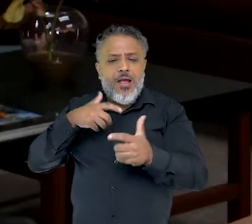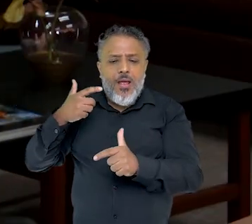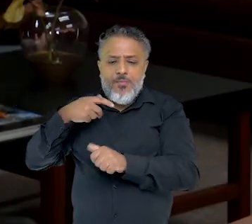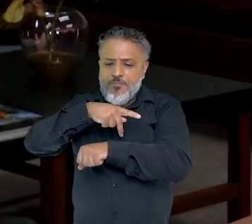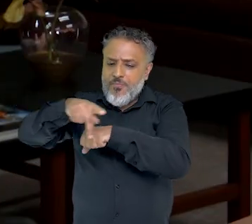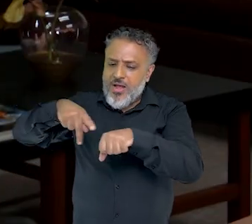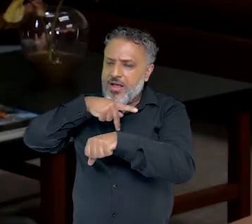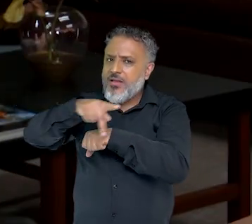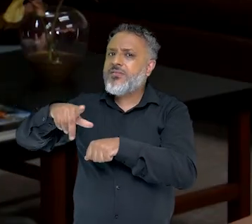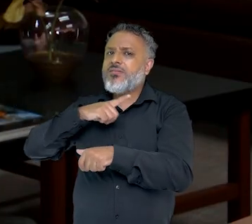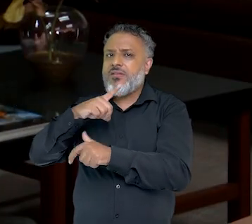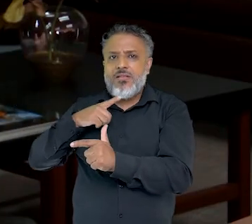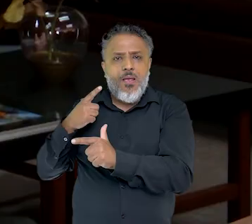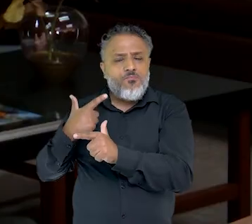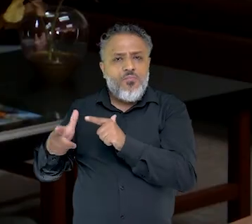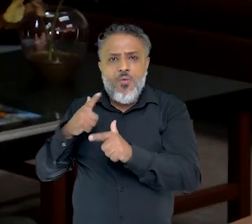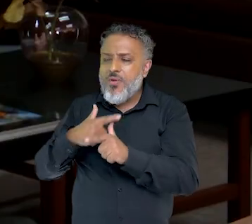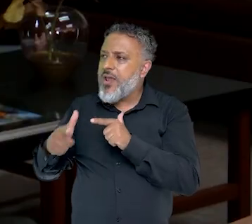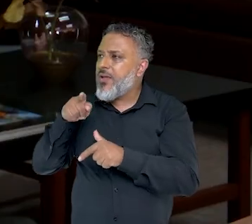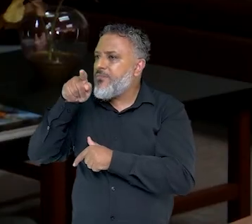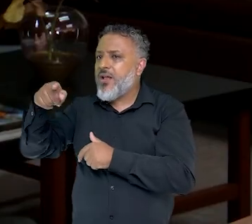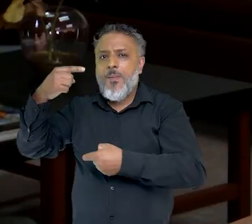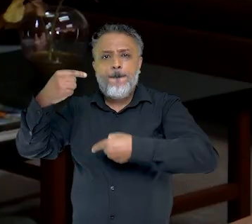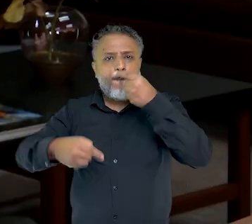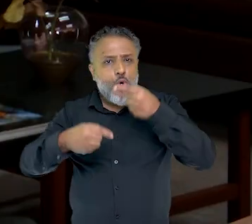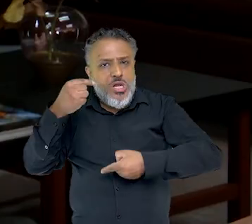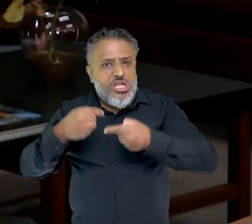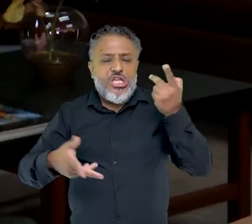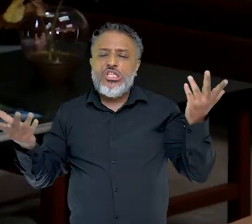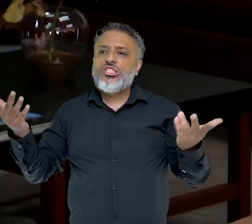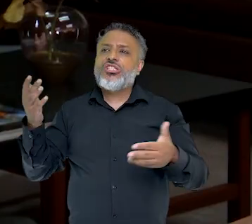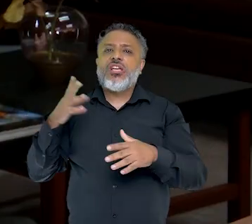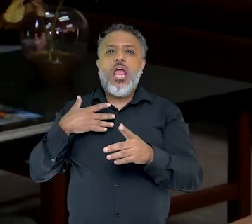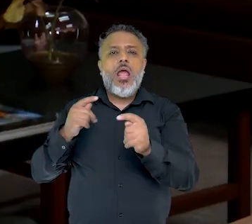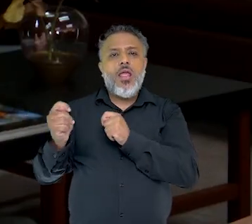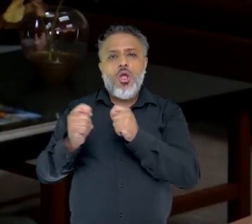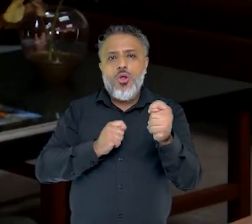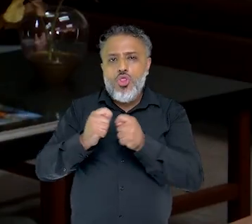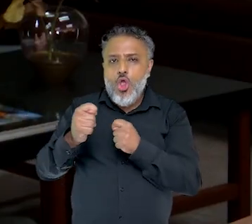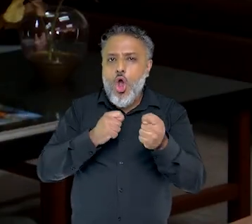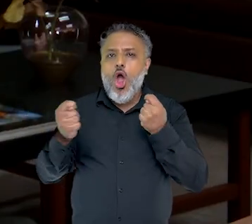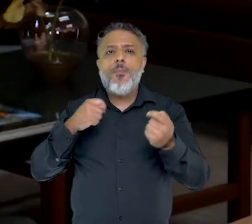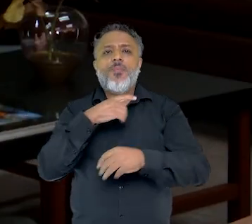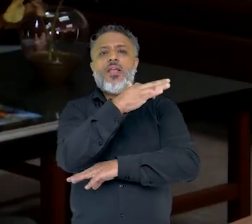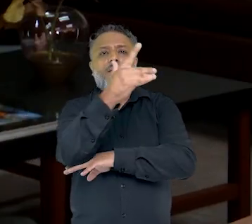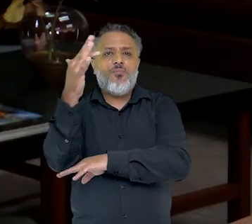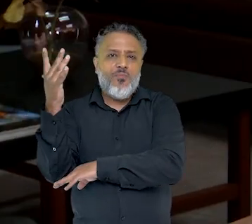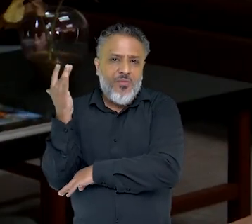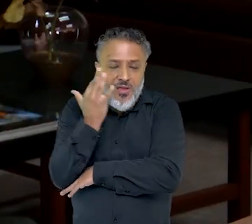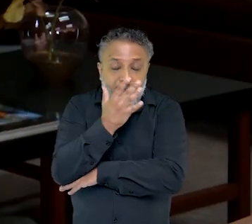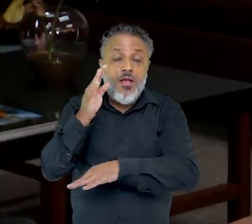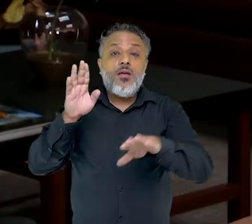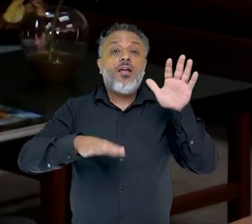têm crises, sejam políticas, sejam econômicas, ambientais e às vezes